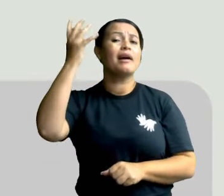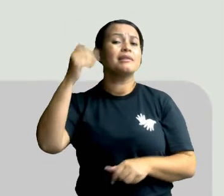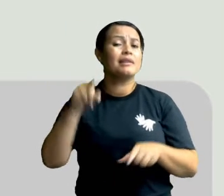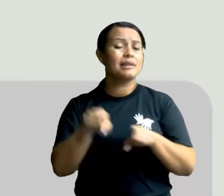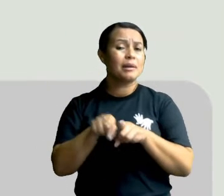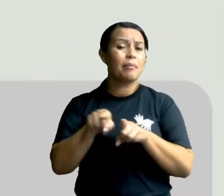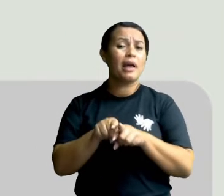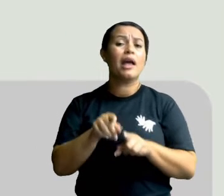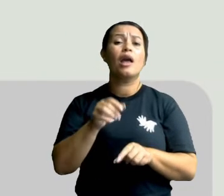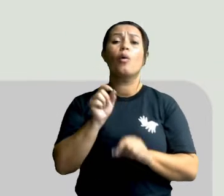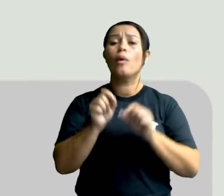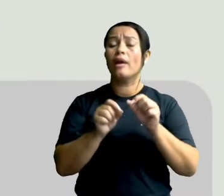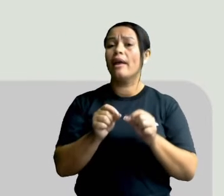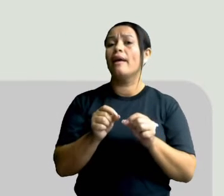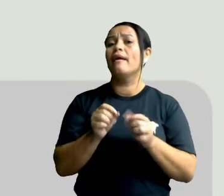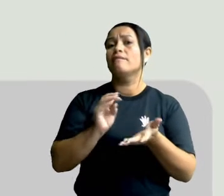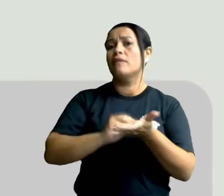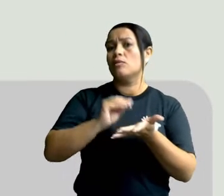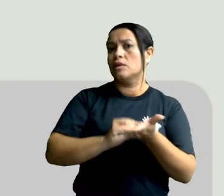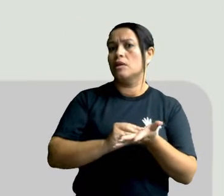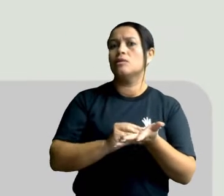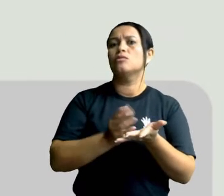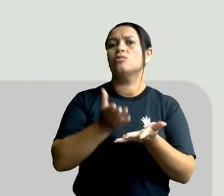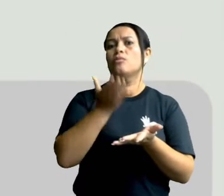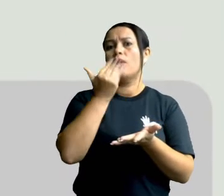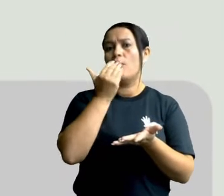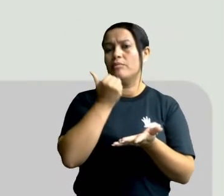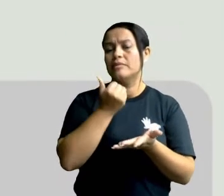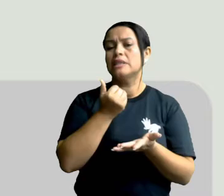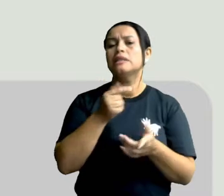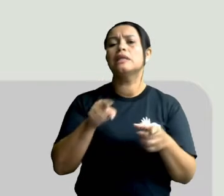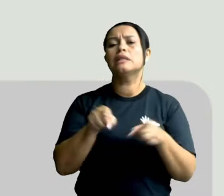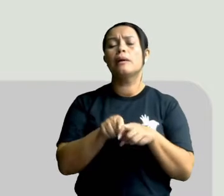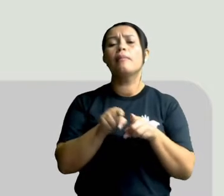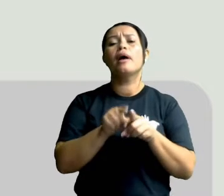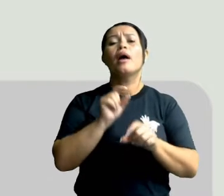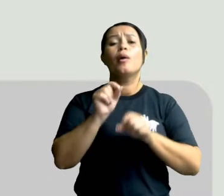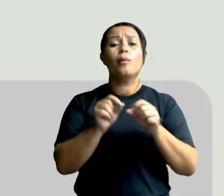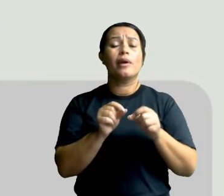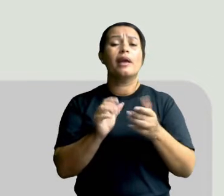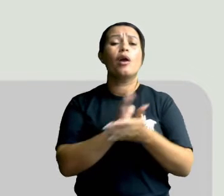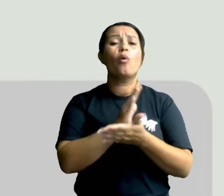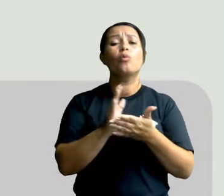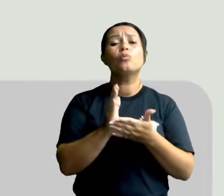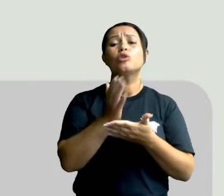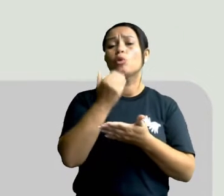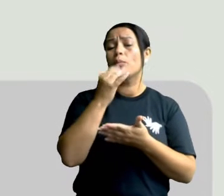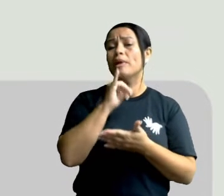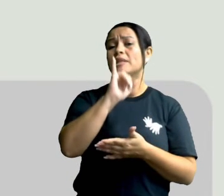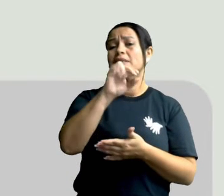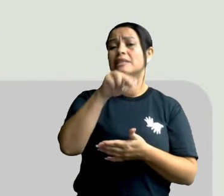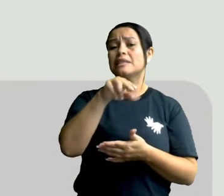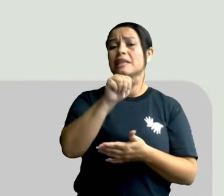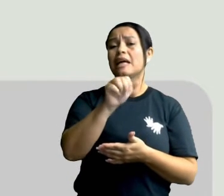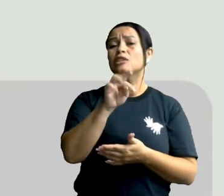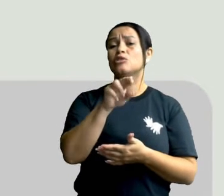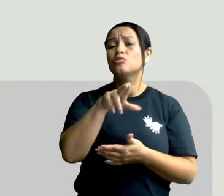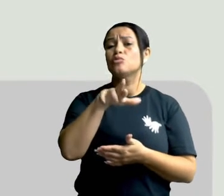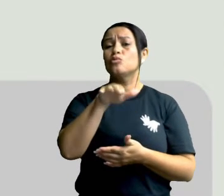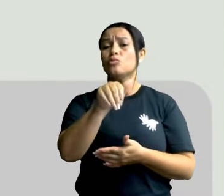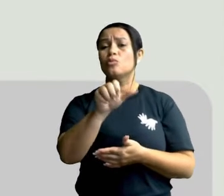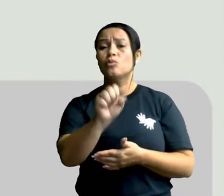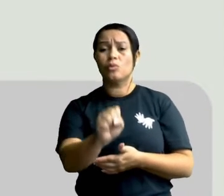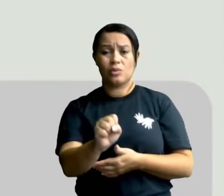áreas, comprometendo o abastecimento de alimentos, a substituição de produtos alimentares in natura pelos industrializados,